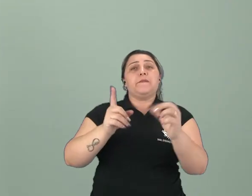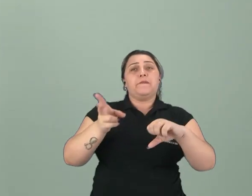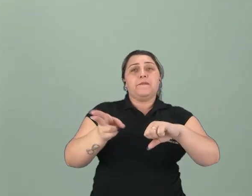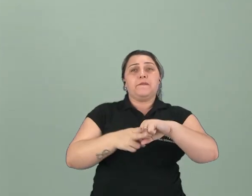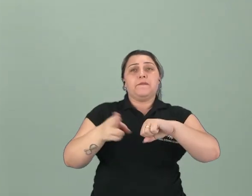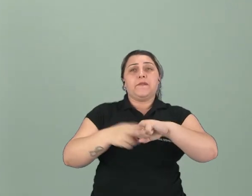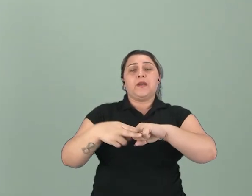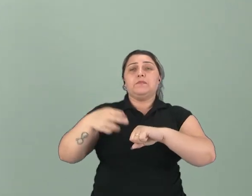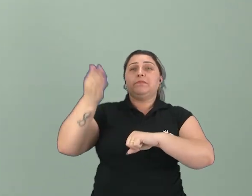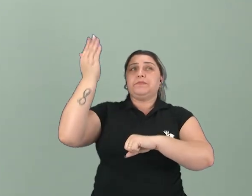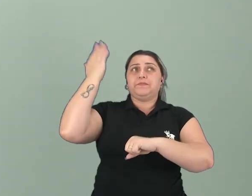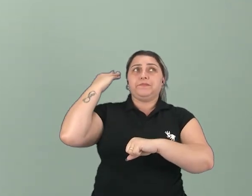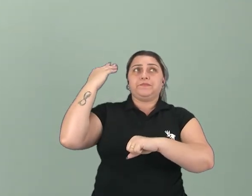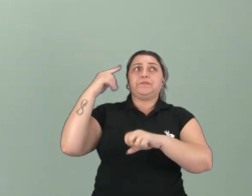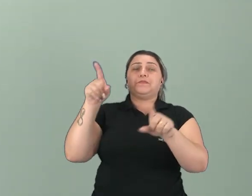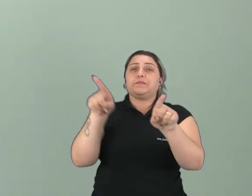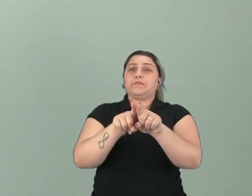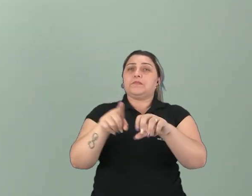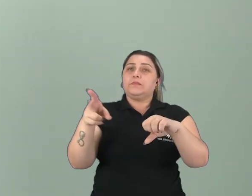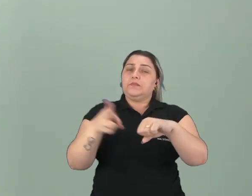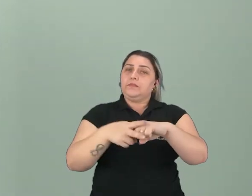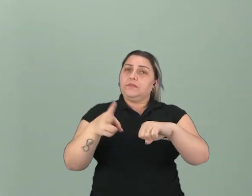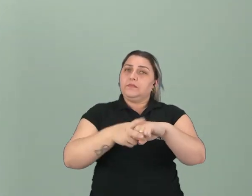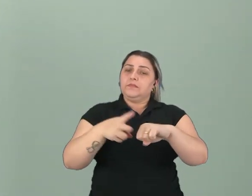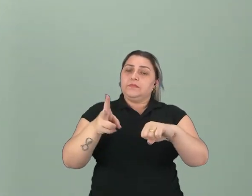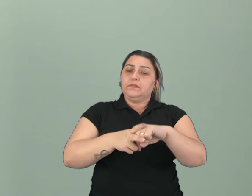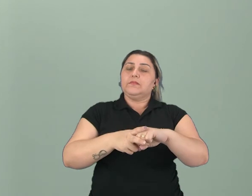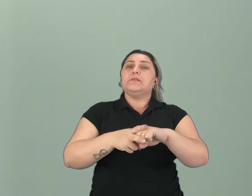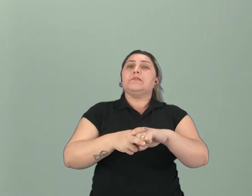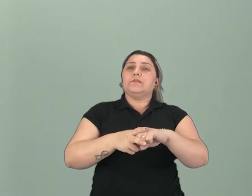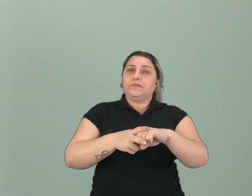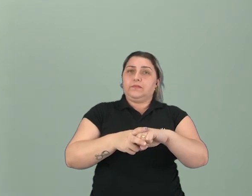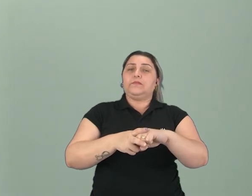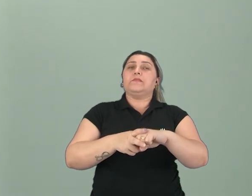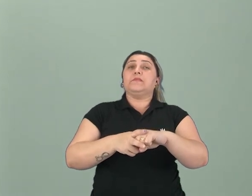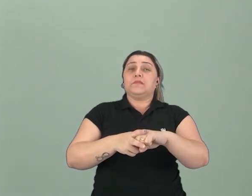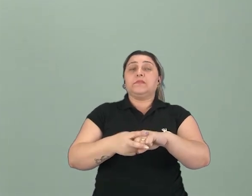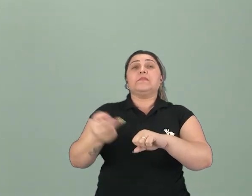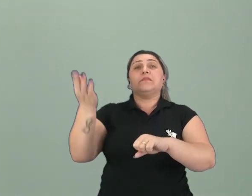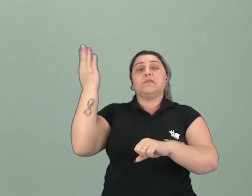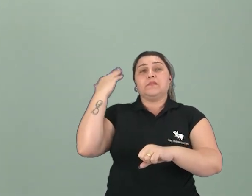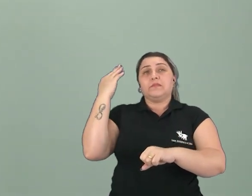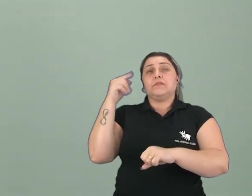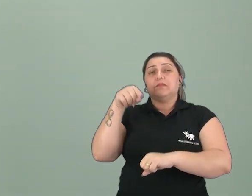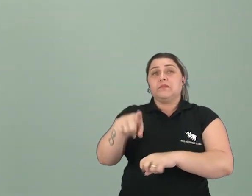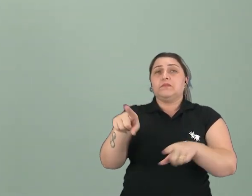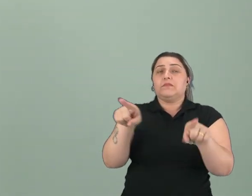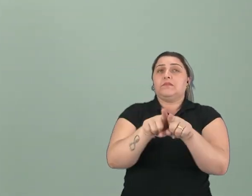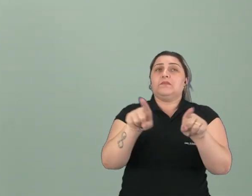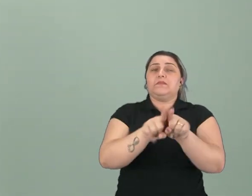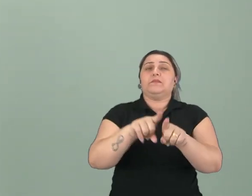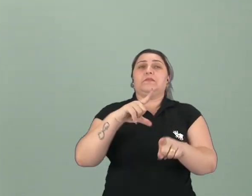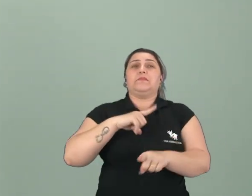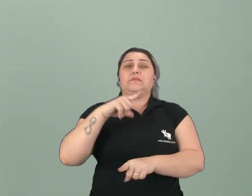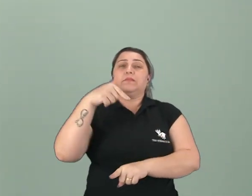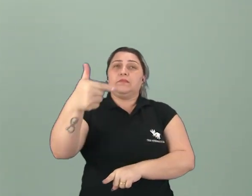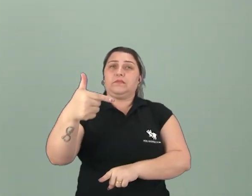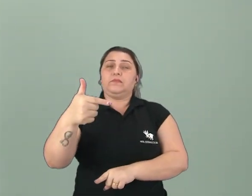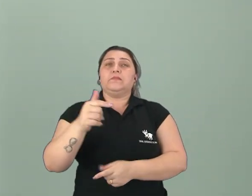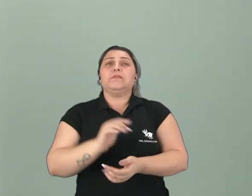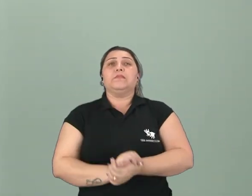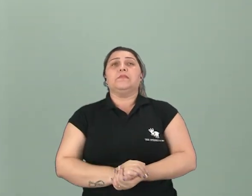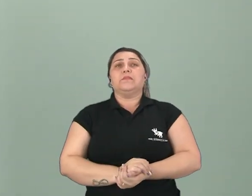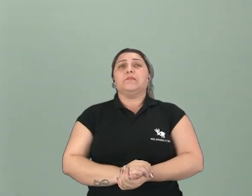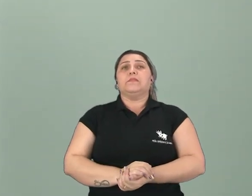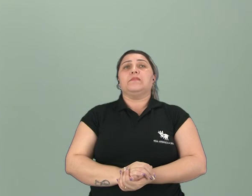no passado. Além dos verbos estarem predominantemente no passado, você também tem outras expressões,